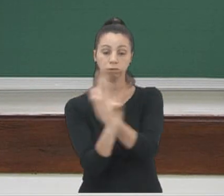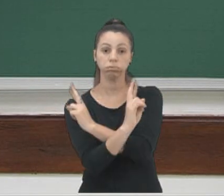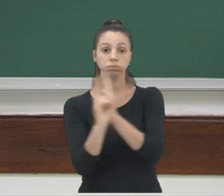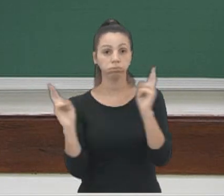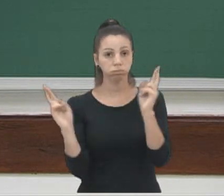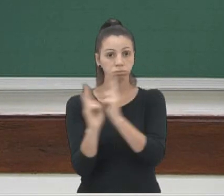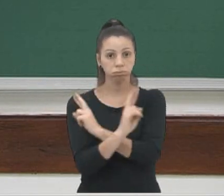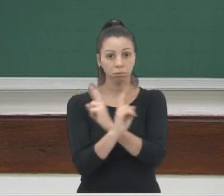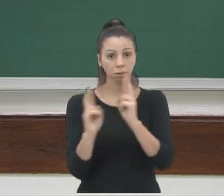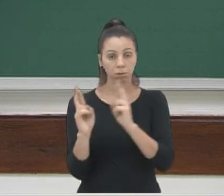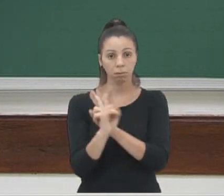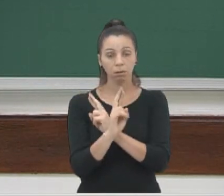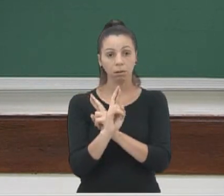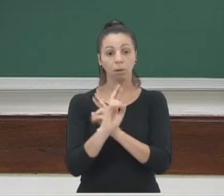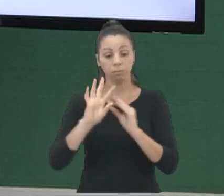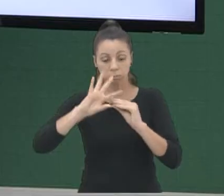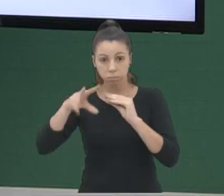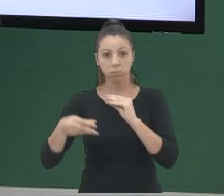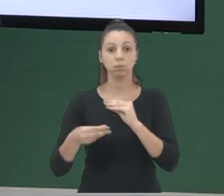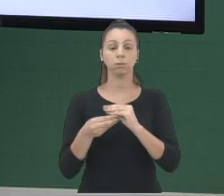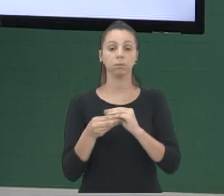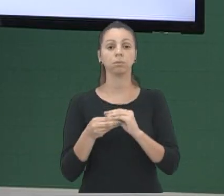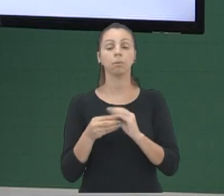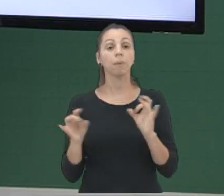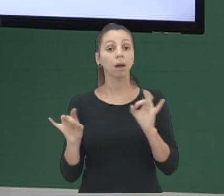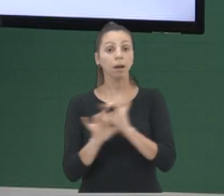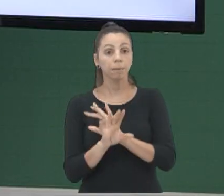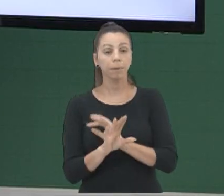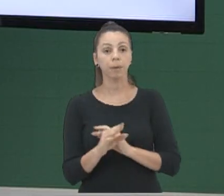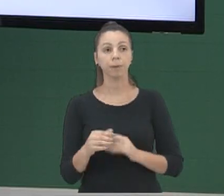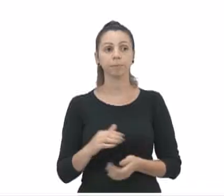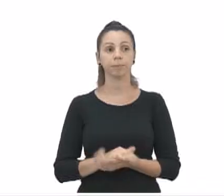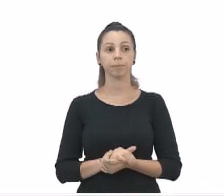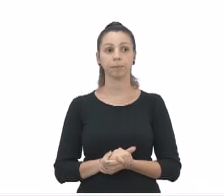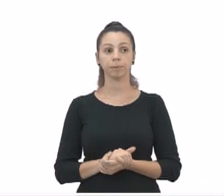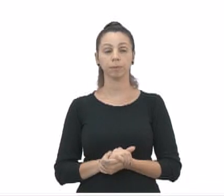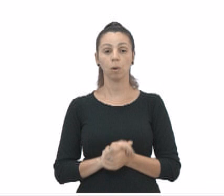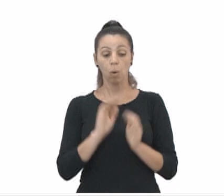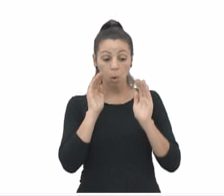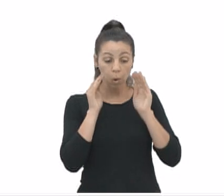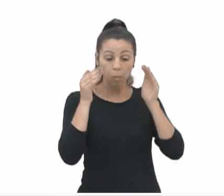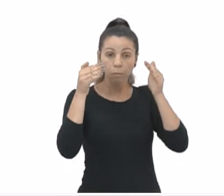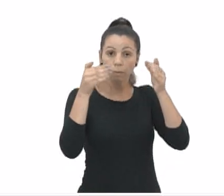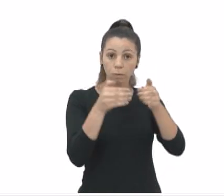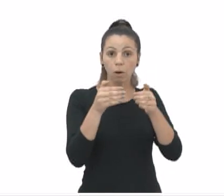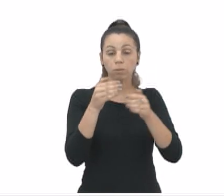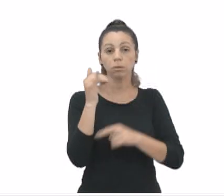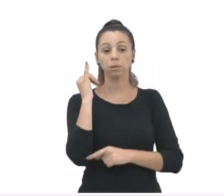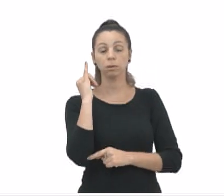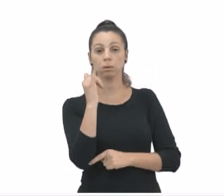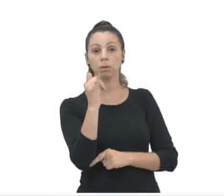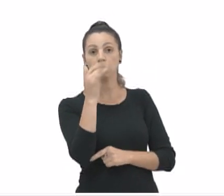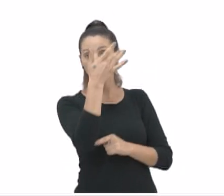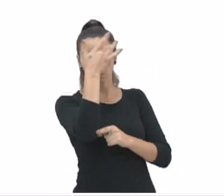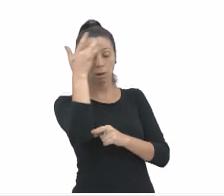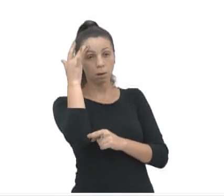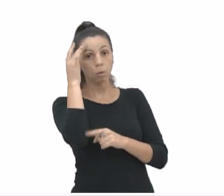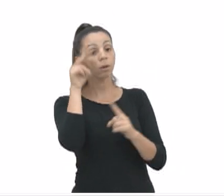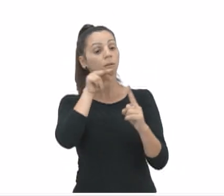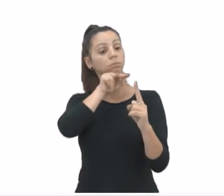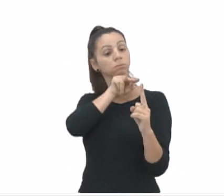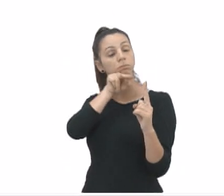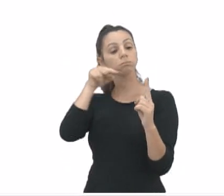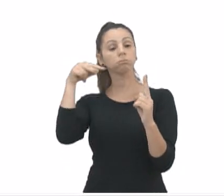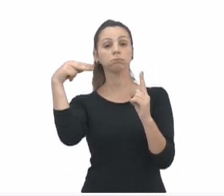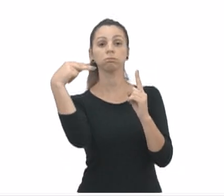passar para fechar essa discussão. O que seria o foco narrativo ou é o ponto de vista do narrador?